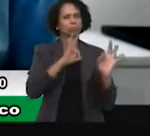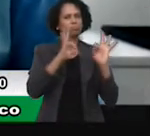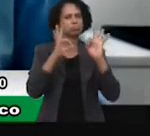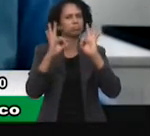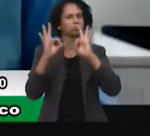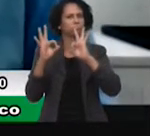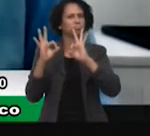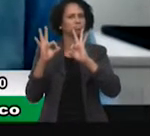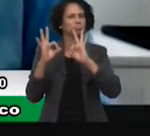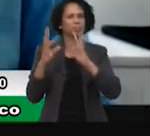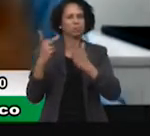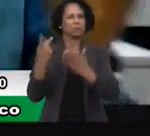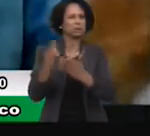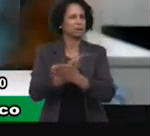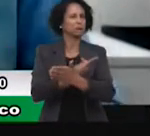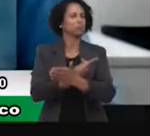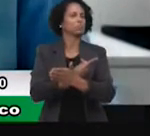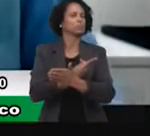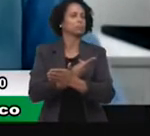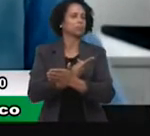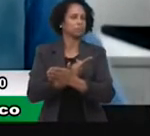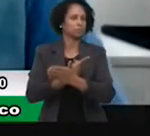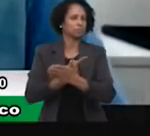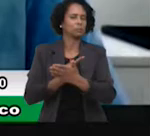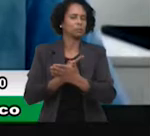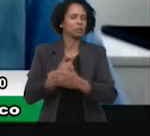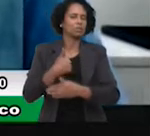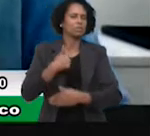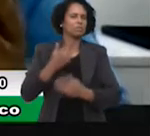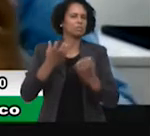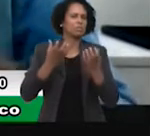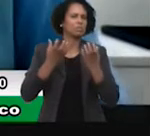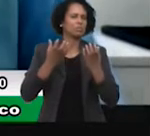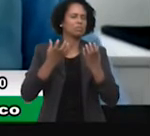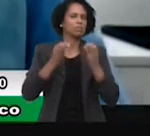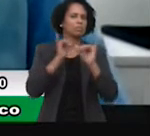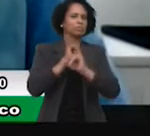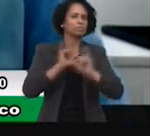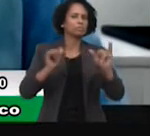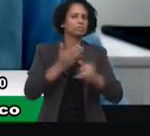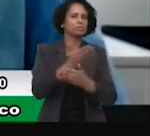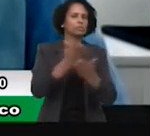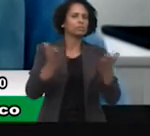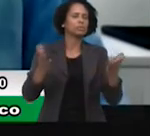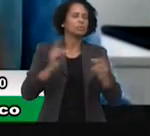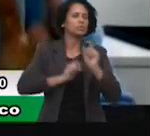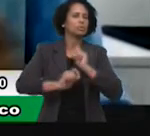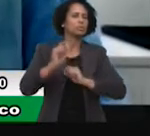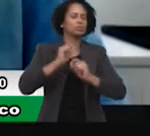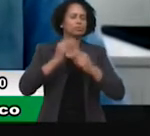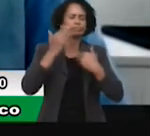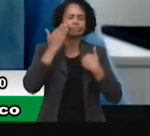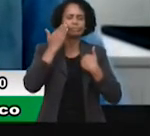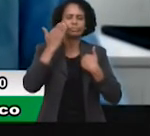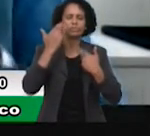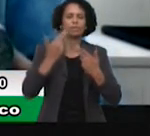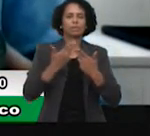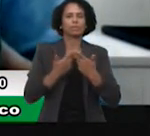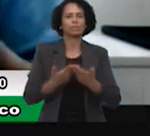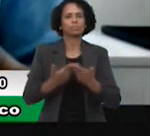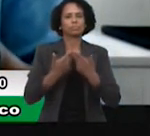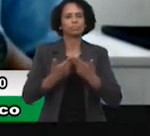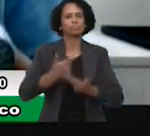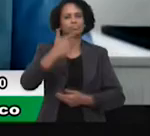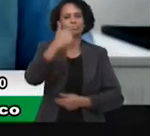muito. E quero aqui falar a todos vocês, gente. Obrigado por ter paciência e tido paciência com esse